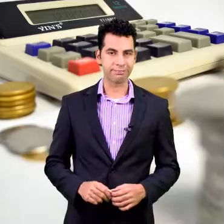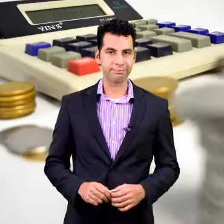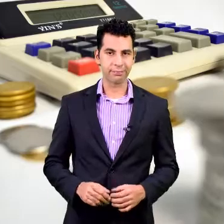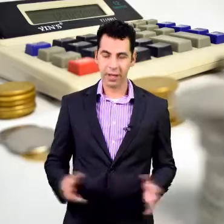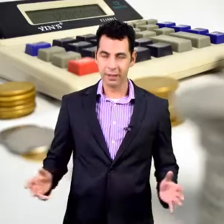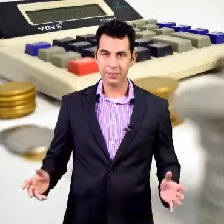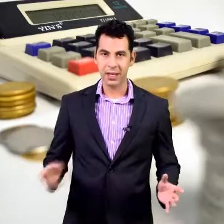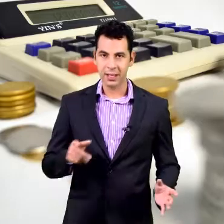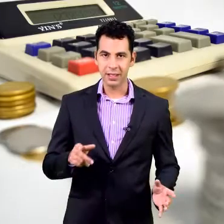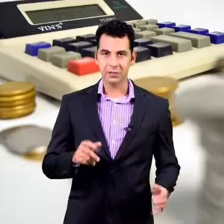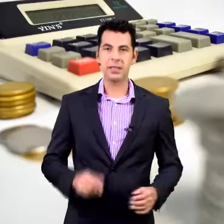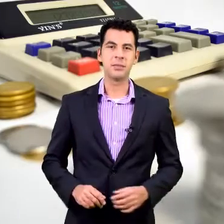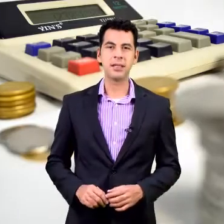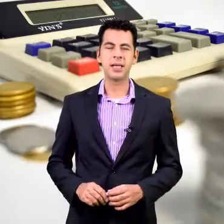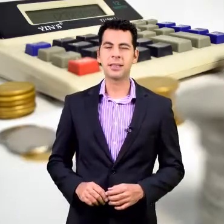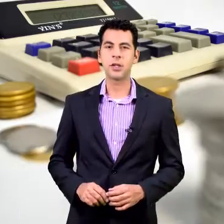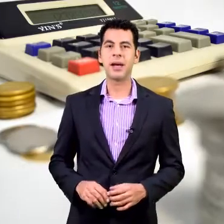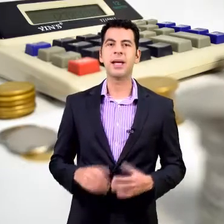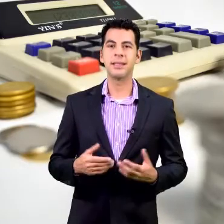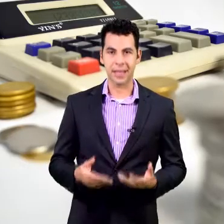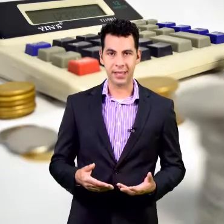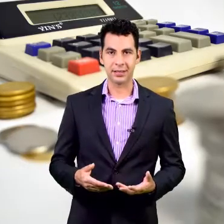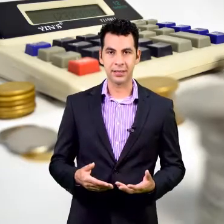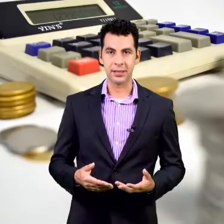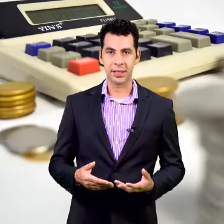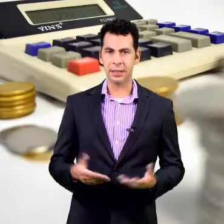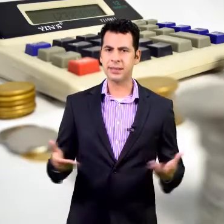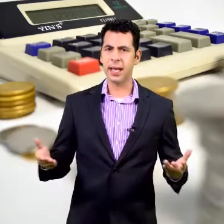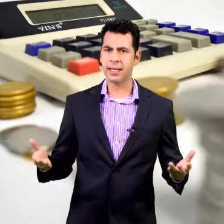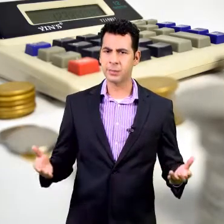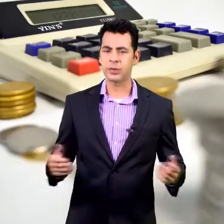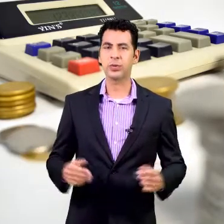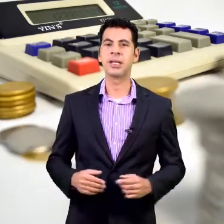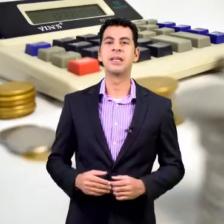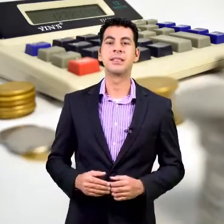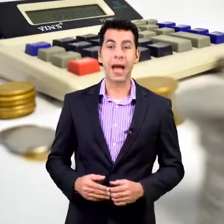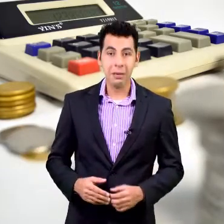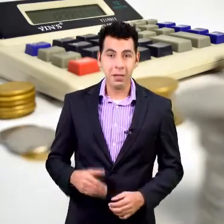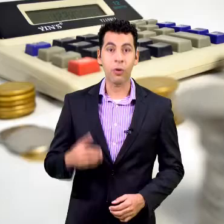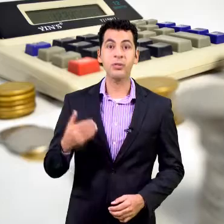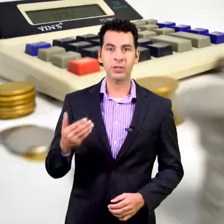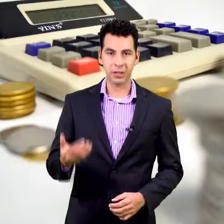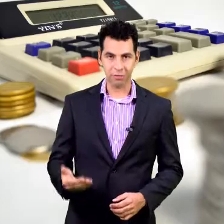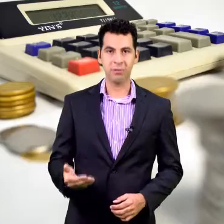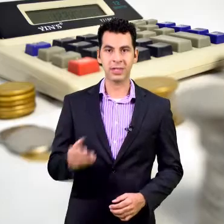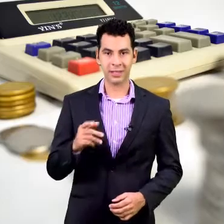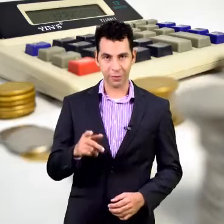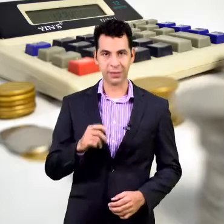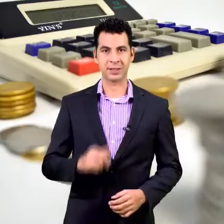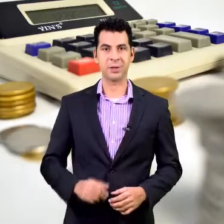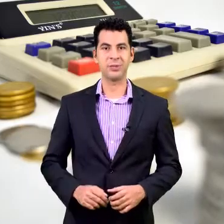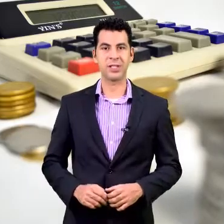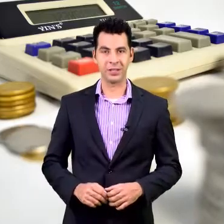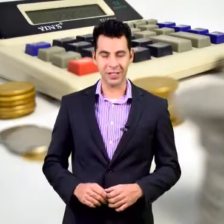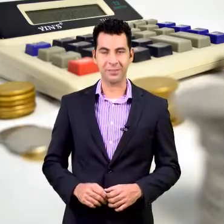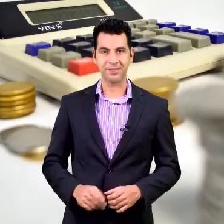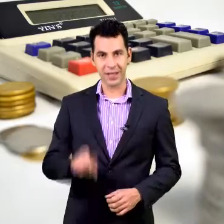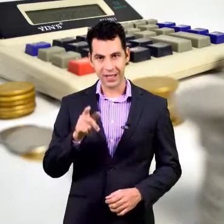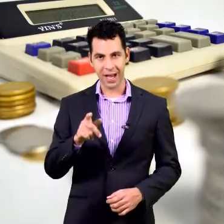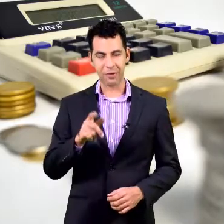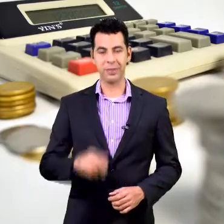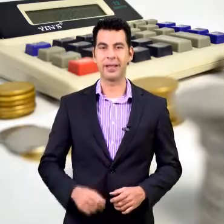Unidos? Infelizmente essa é uma realidade. Mas será que as pessoas sabem onde se encontra a tributação no dia a